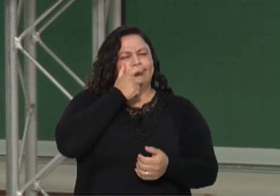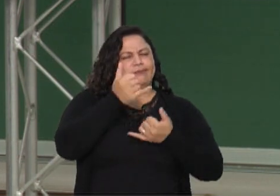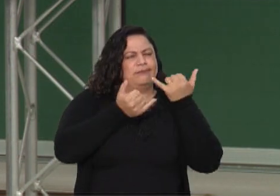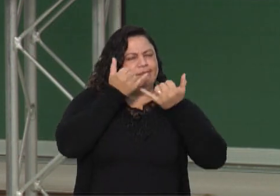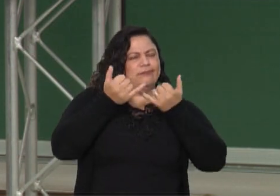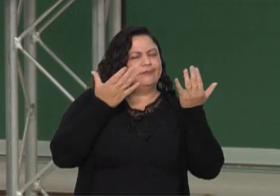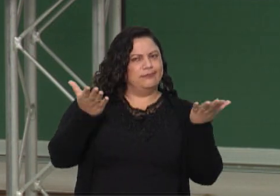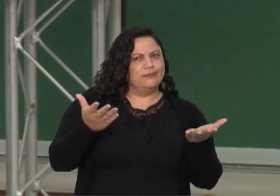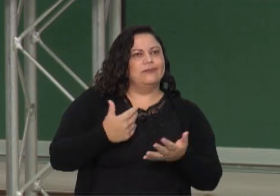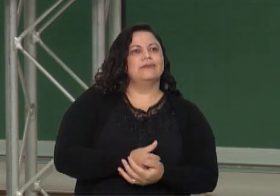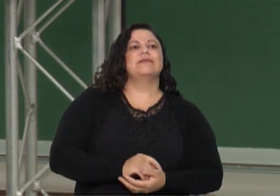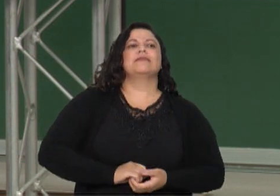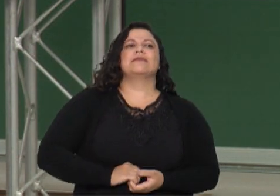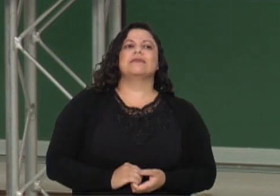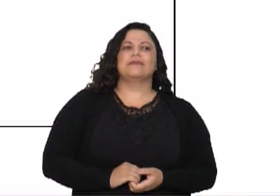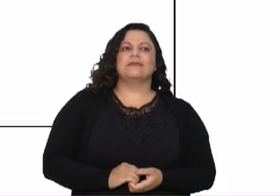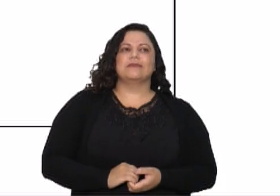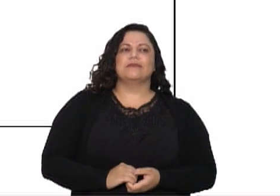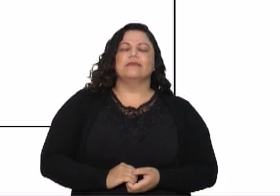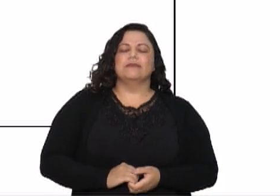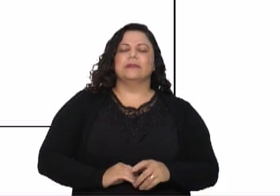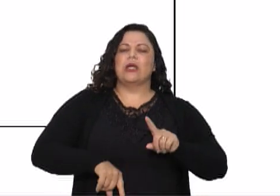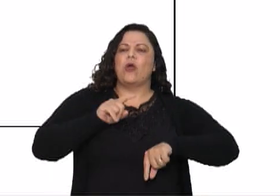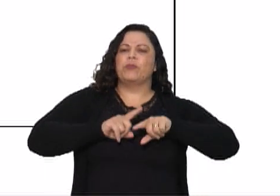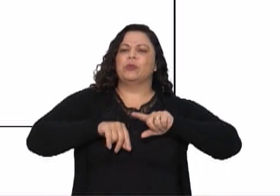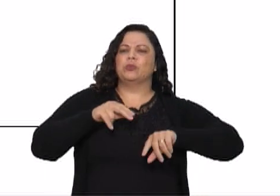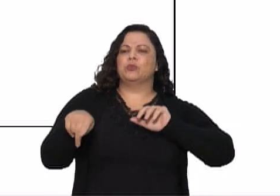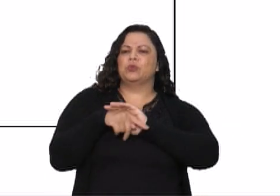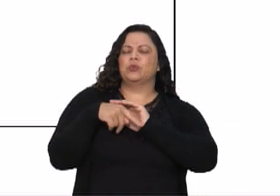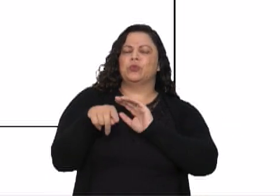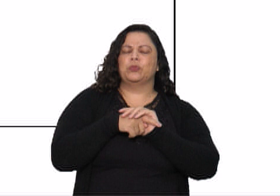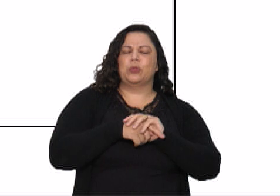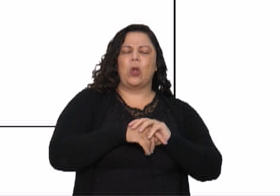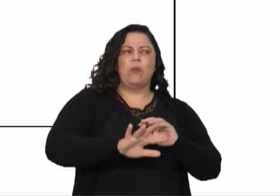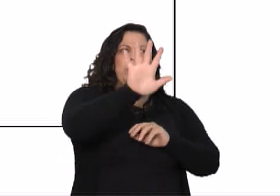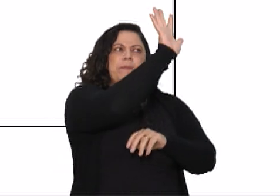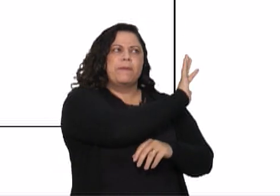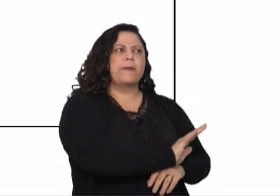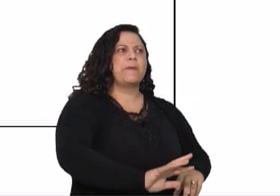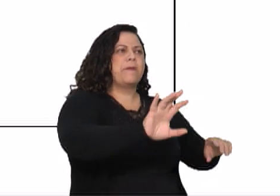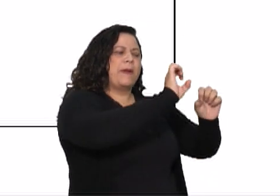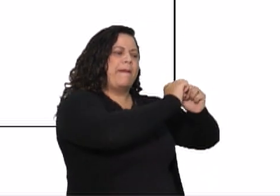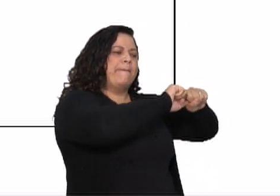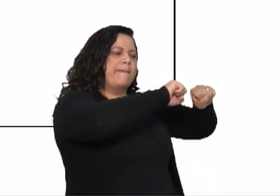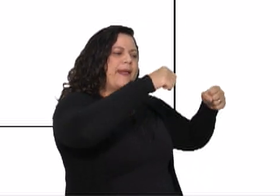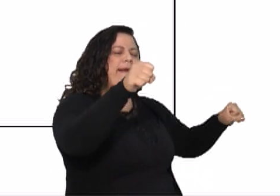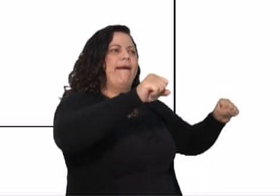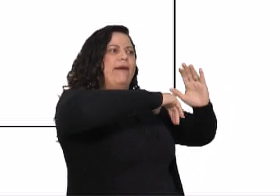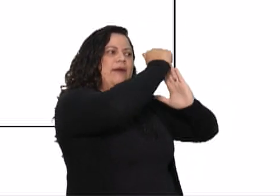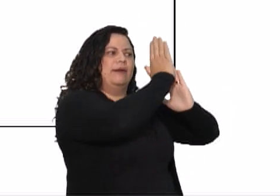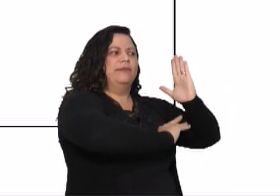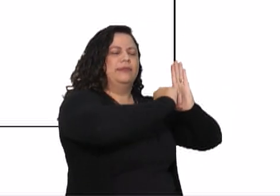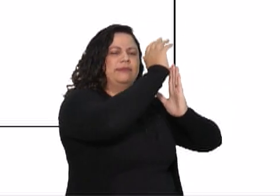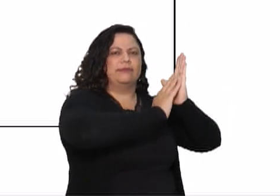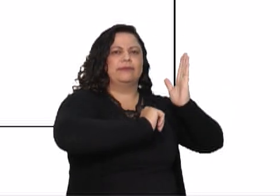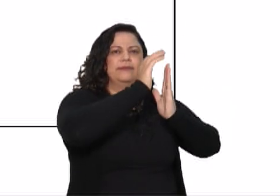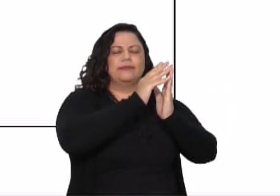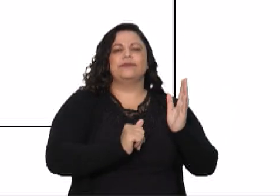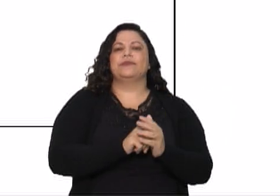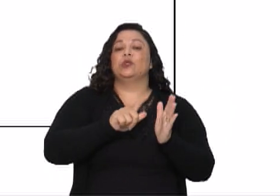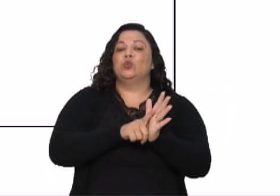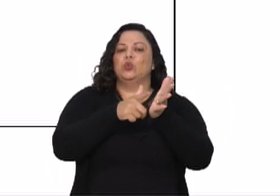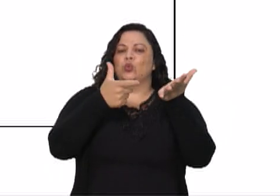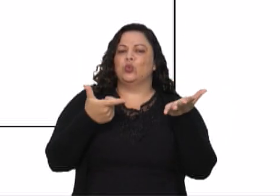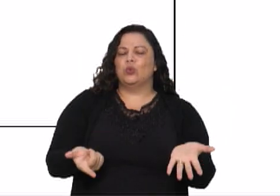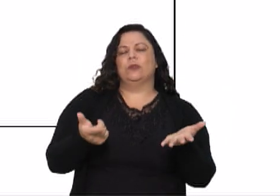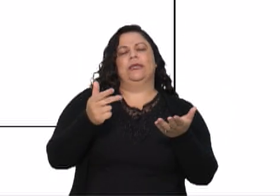Vamos lá? Olha só. Produzindo um painel. Materiais. Jornais, revistas ou desenhos